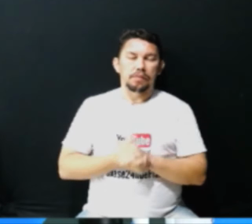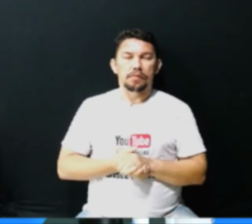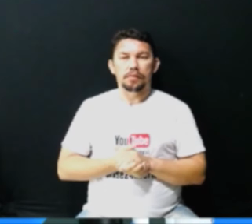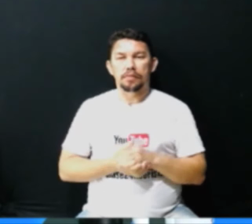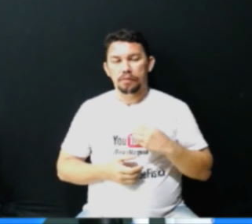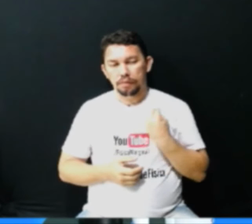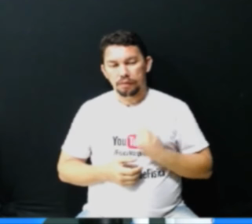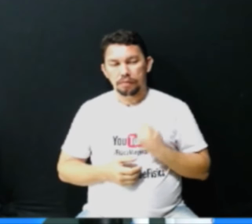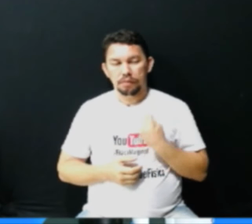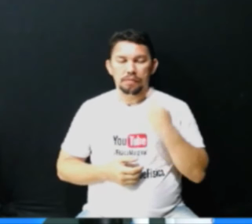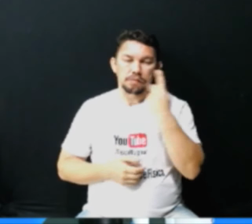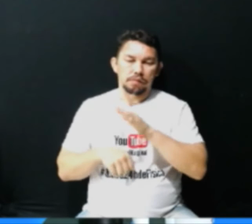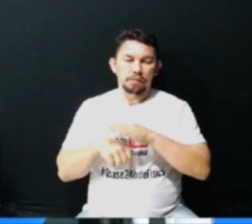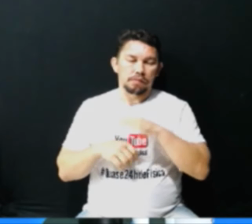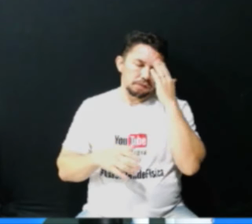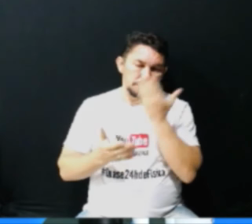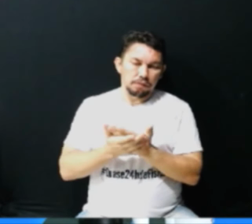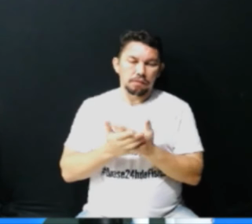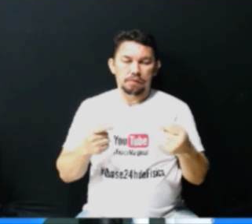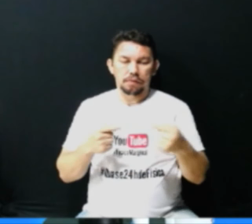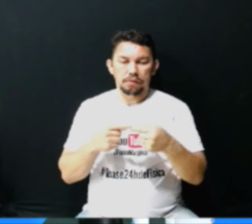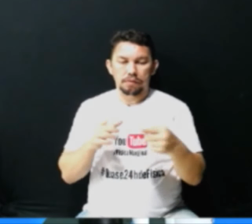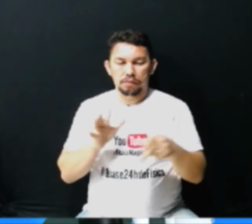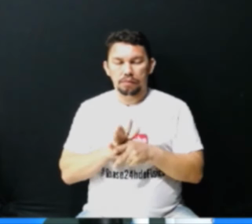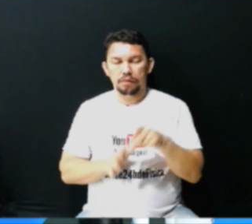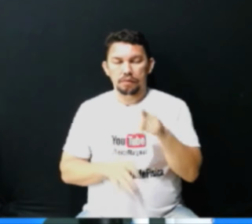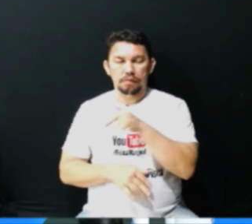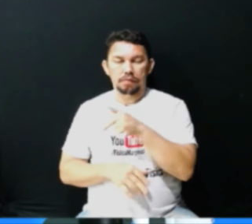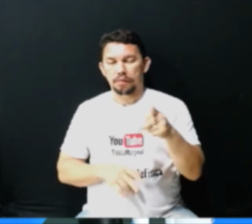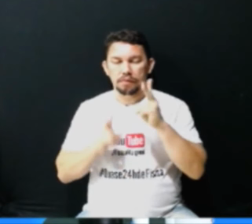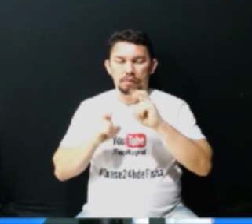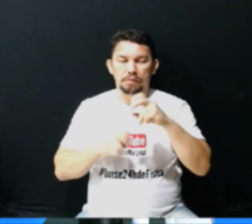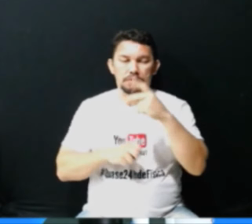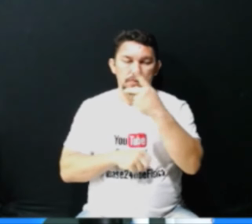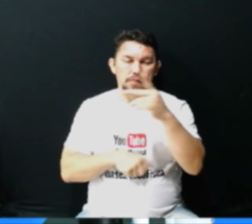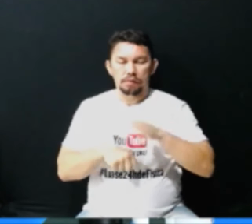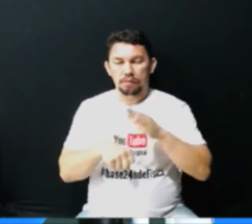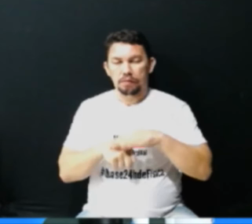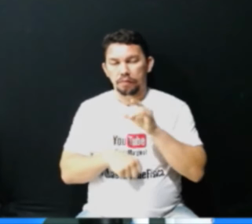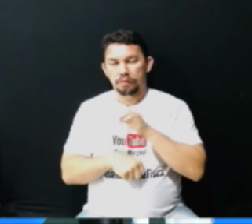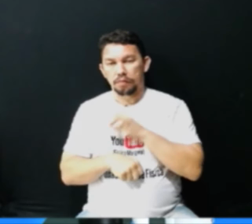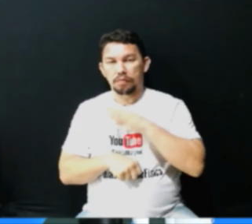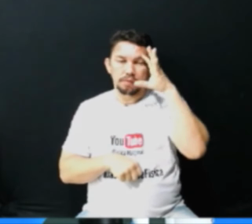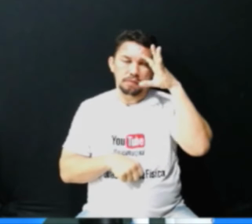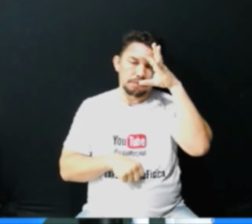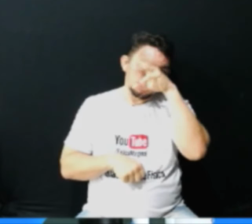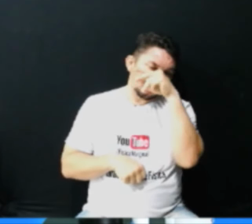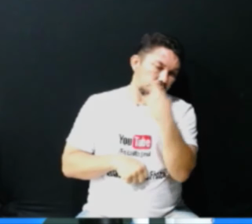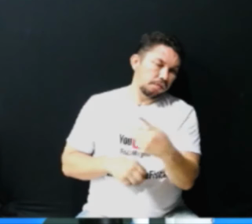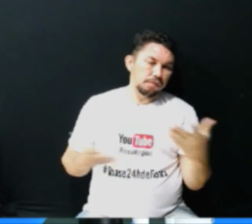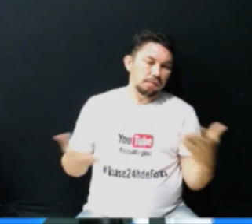contas, acreditam no que o professor diz, mas ele não consegue ver na prática, porque ele não fez a